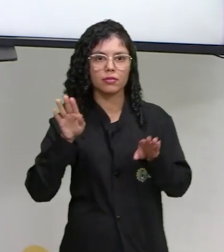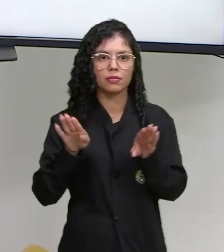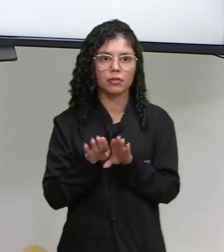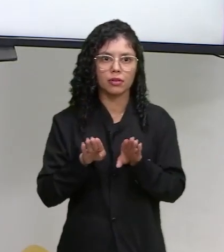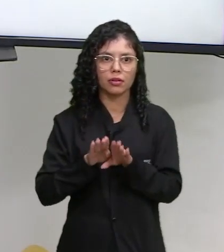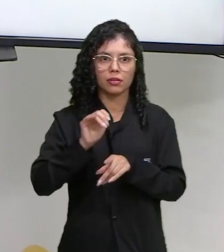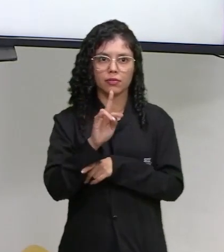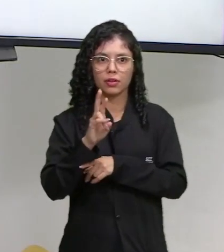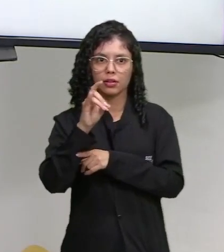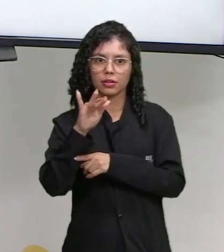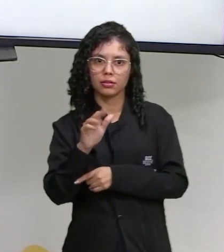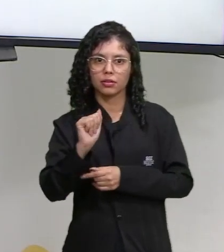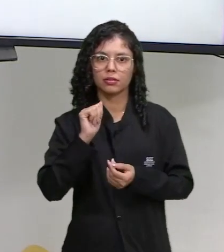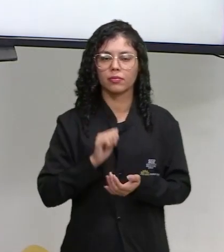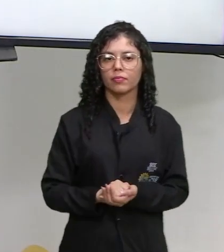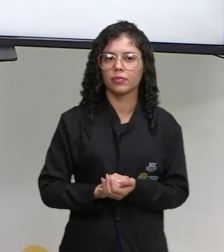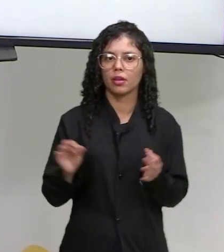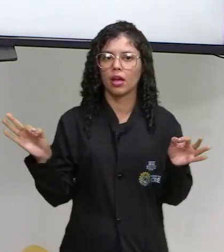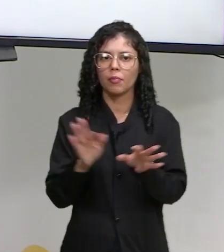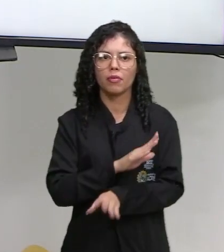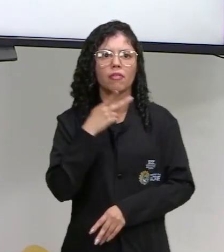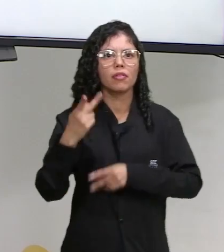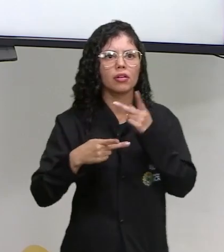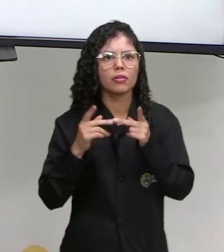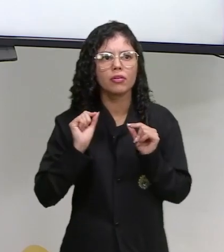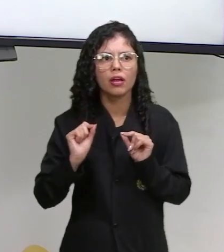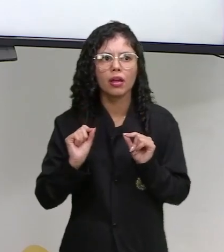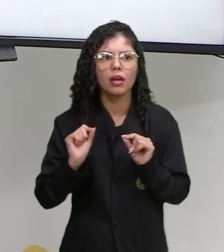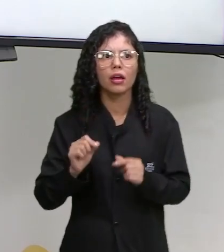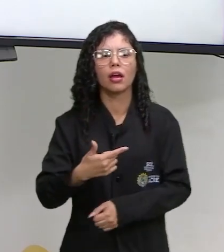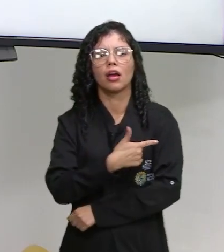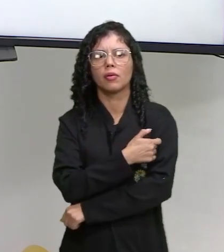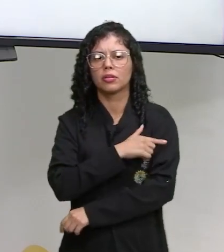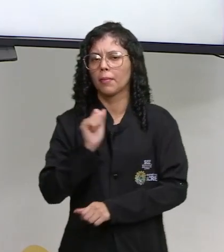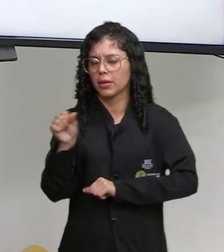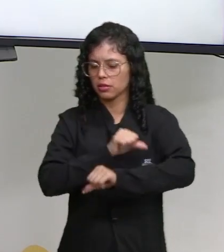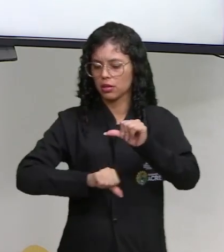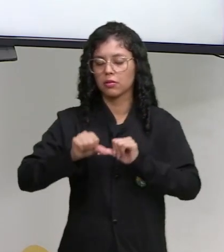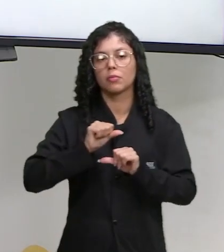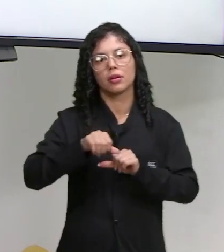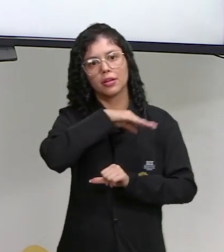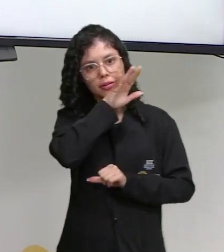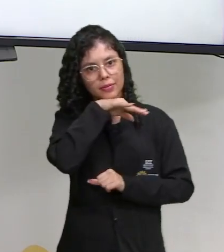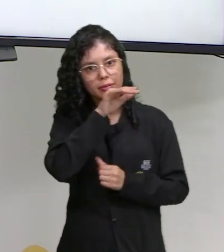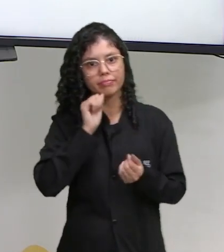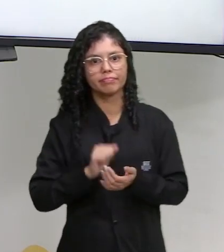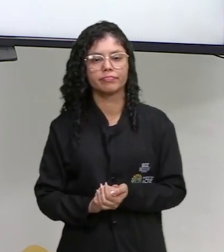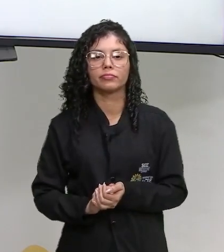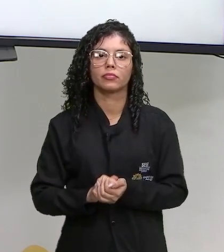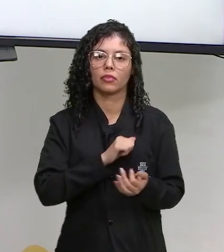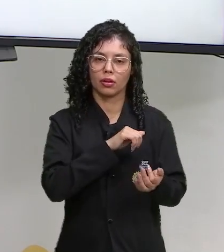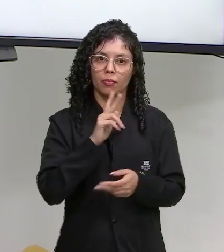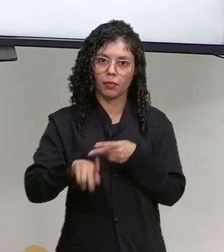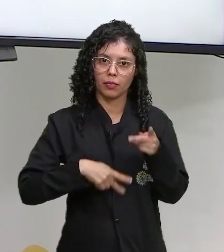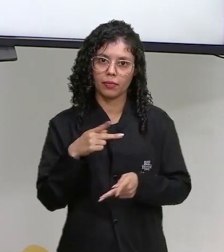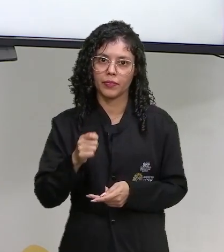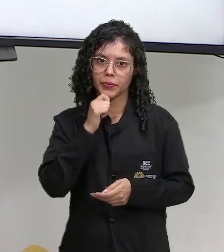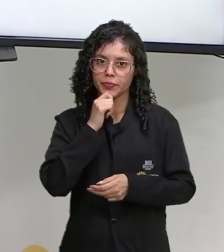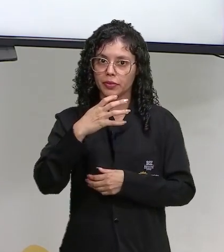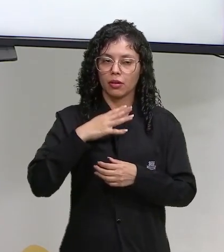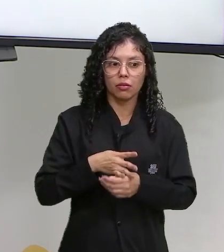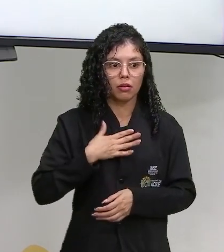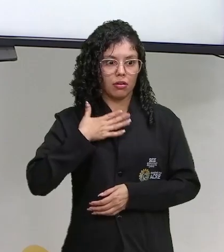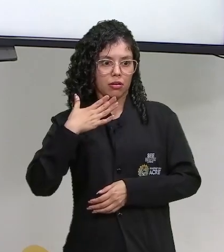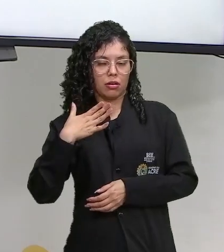sem saber o que acontecia, acabavam dizendo que aquela vacinação servia para transformar ele em animais. Então, a população começou a ficar